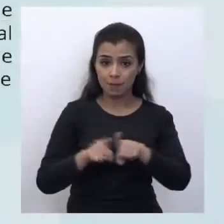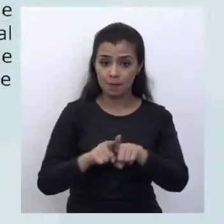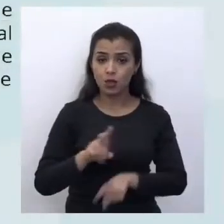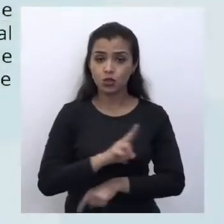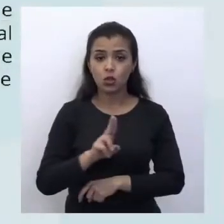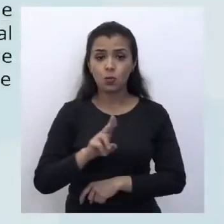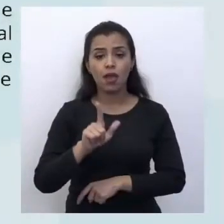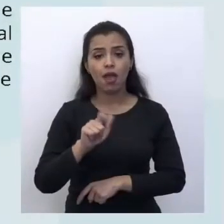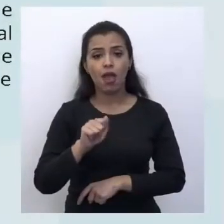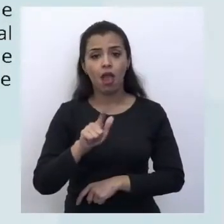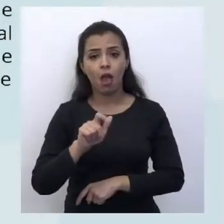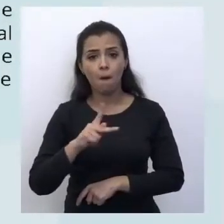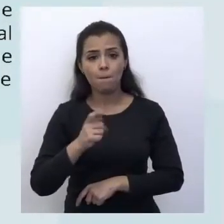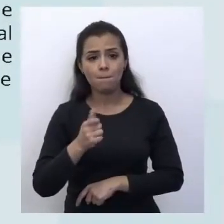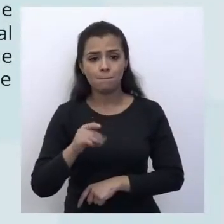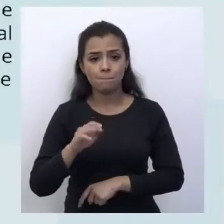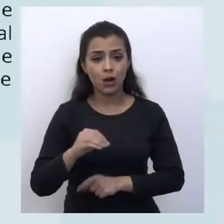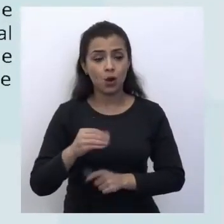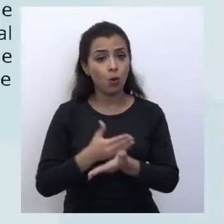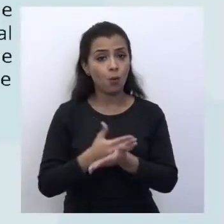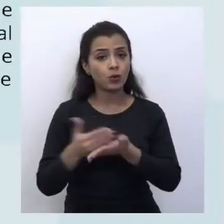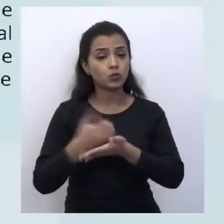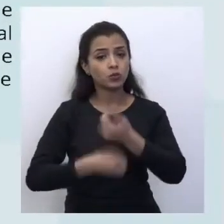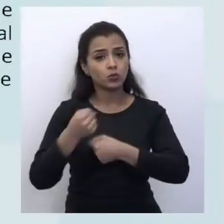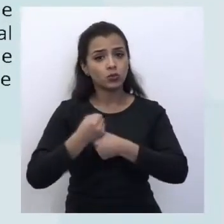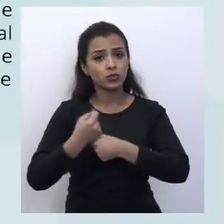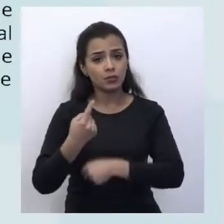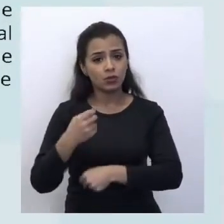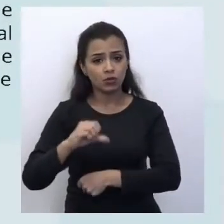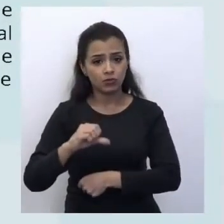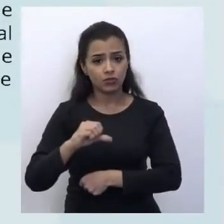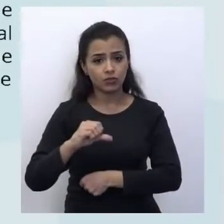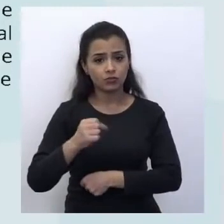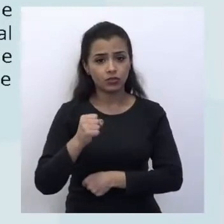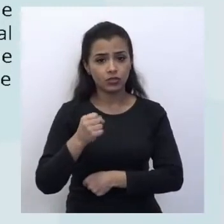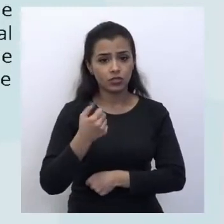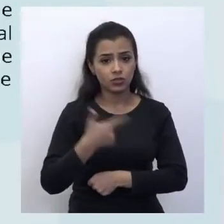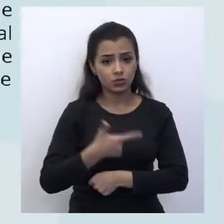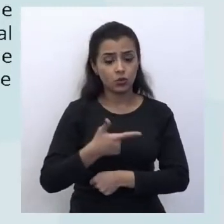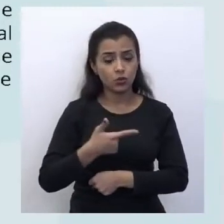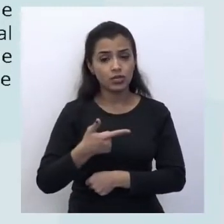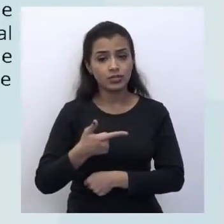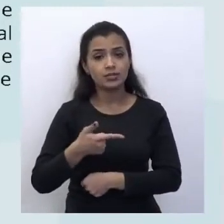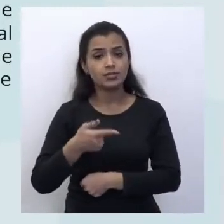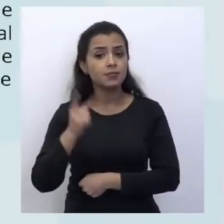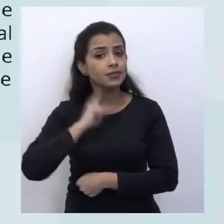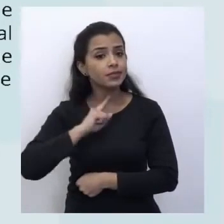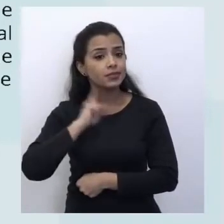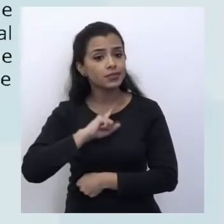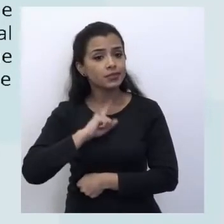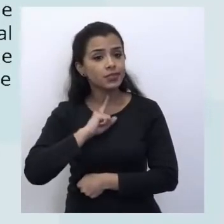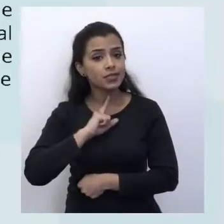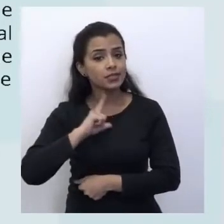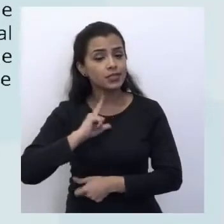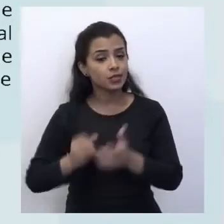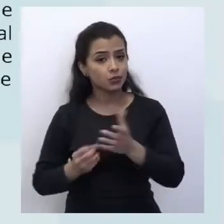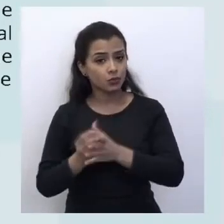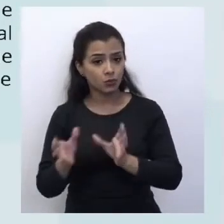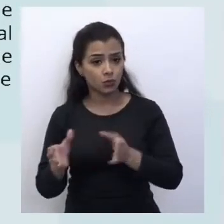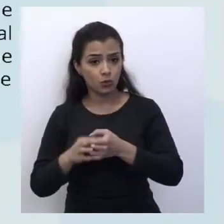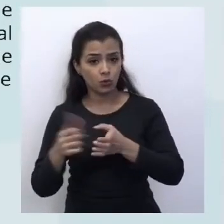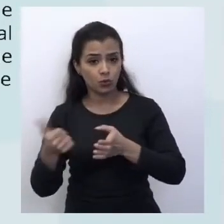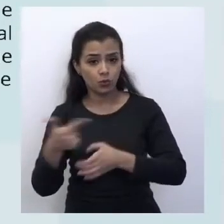criado em 1982 na cidade de Belo Horizonte, Minas Gerais. É formado por 12 atores e tem sempre